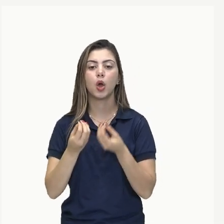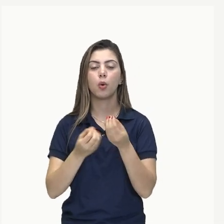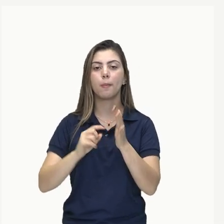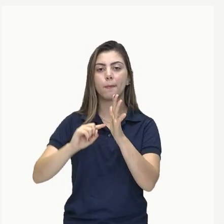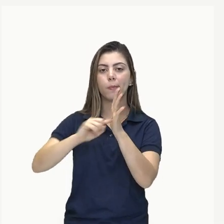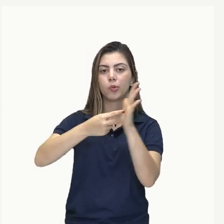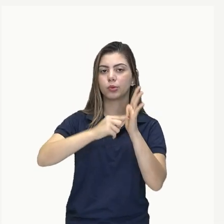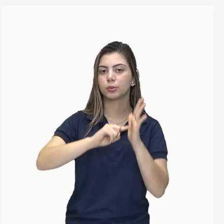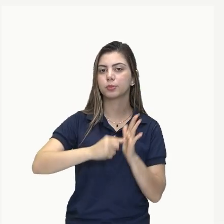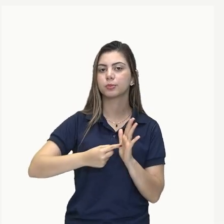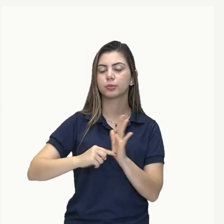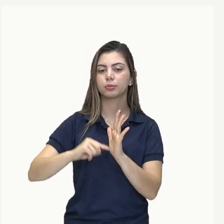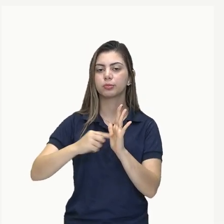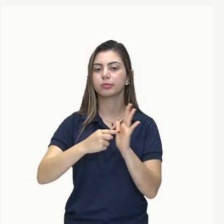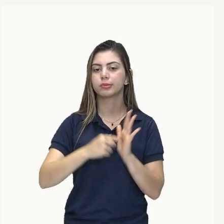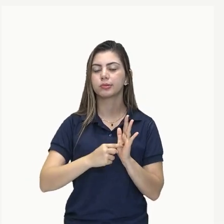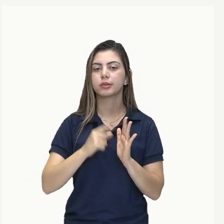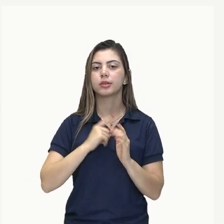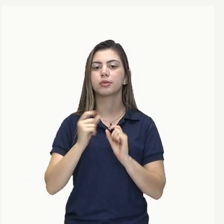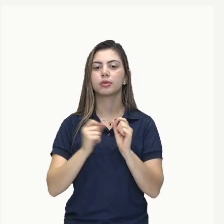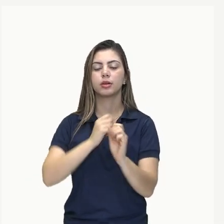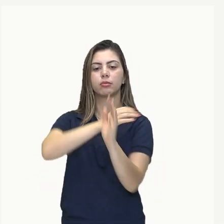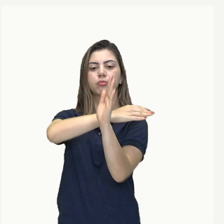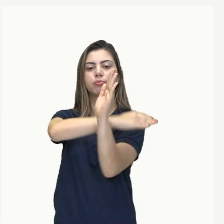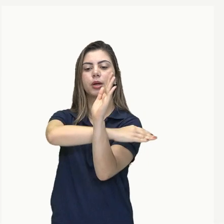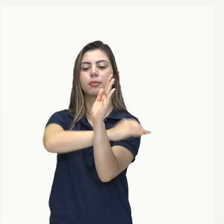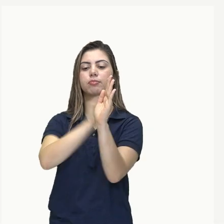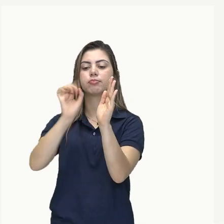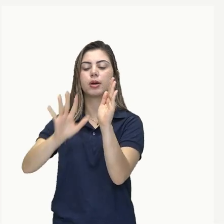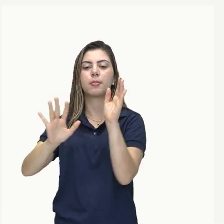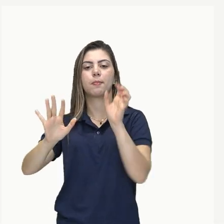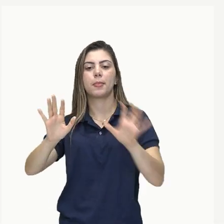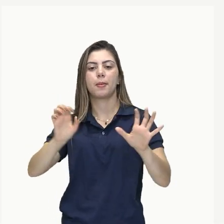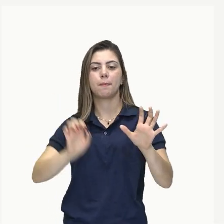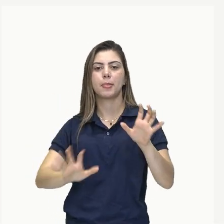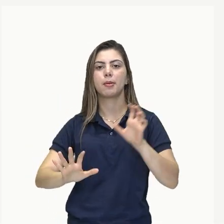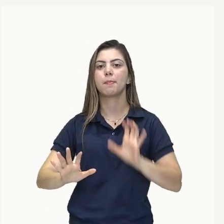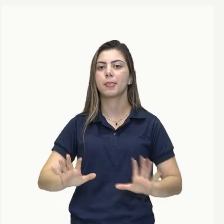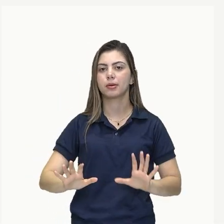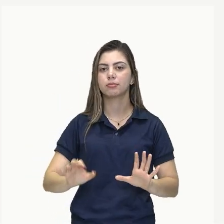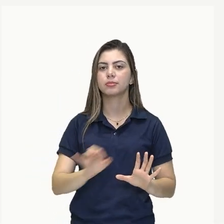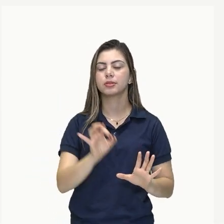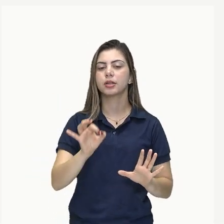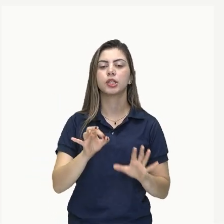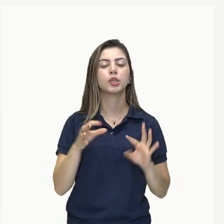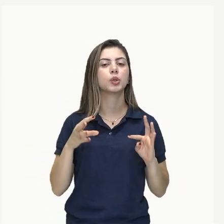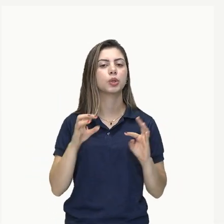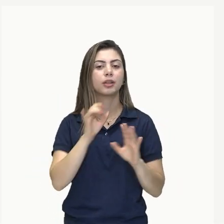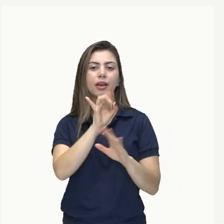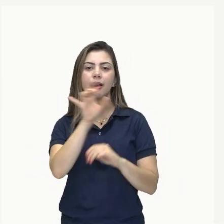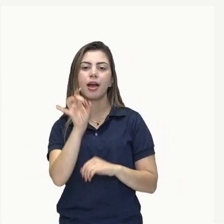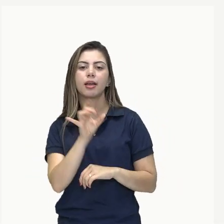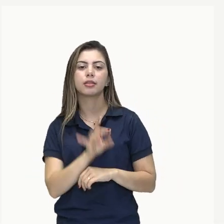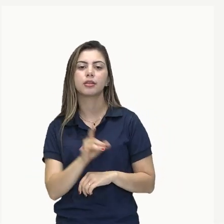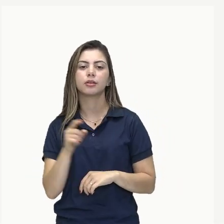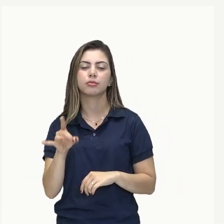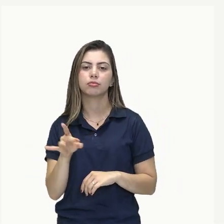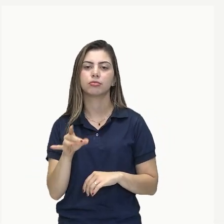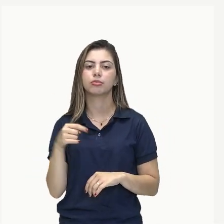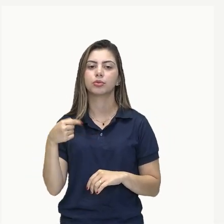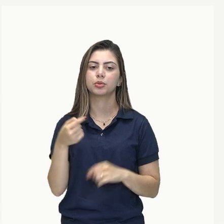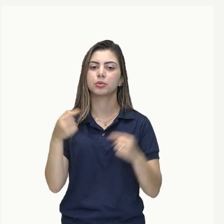né? Em diferentes posições do nosso plano cartesiano, e todos eles nós escrevemos aí o